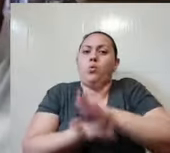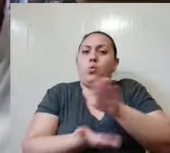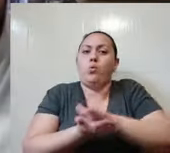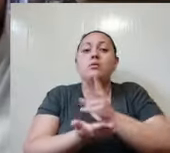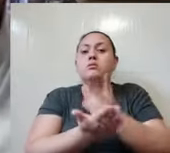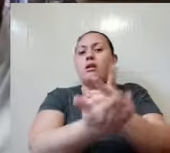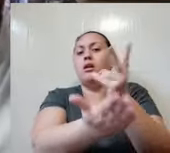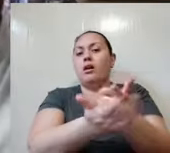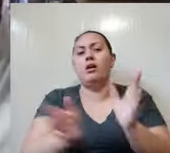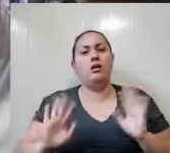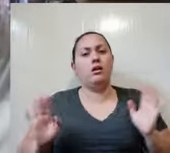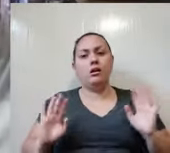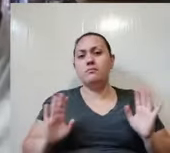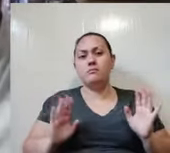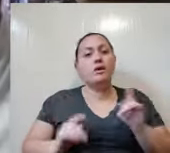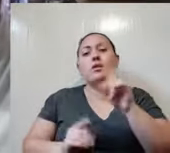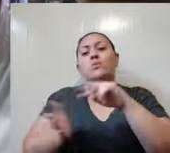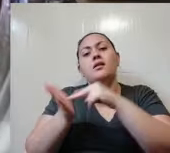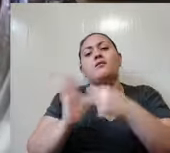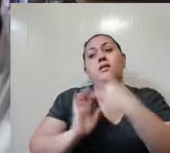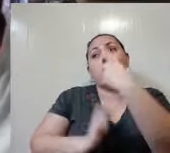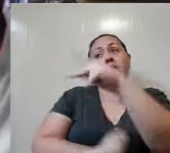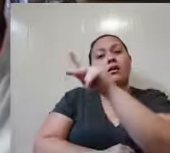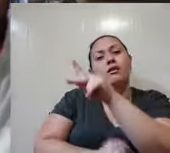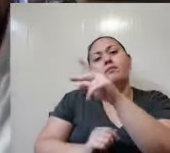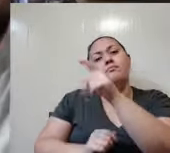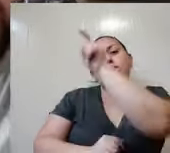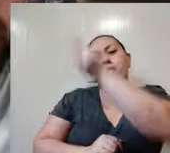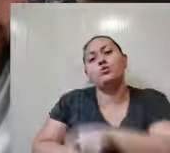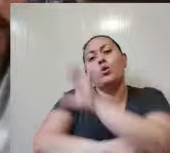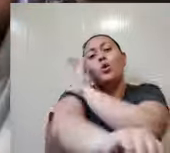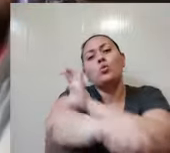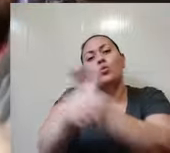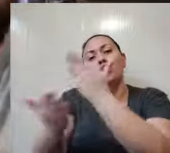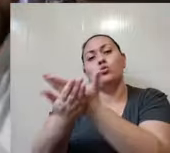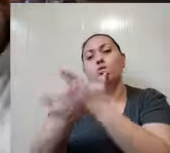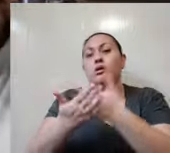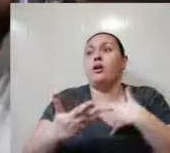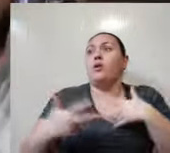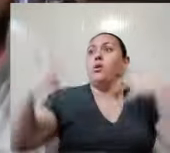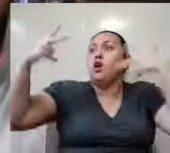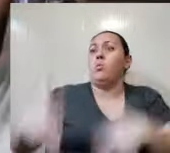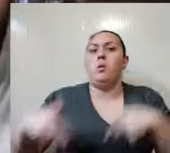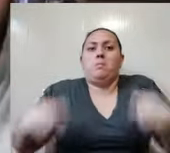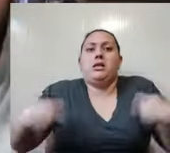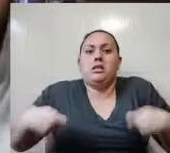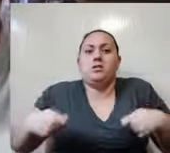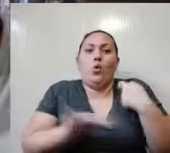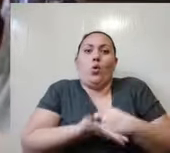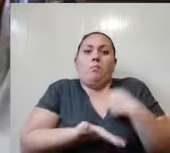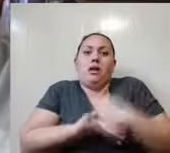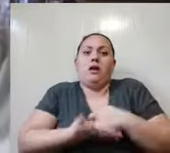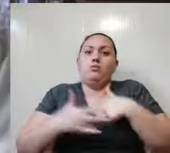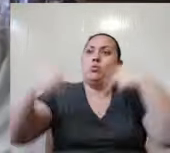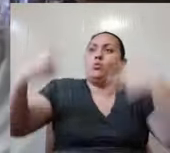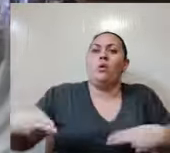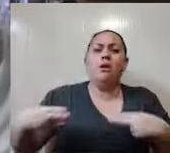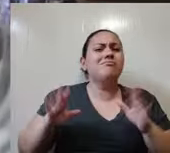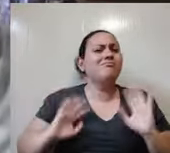porque o coleguinha está fazendo o curso para aprender russo que vocês são obrigados a fazer isso também. Tá tudo bem